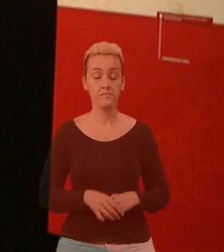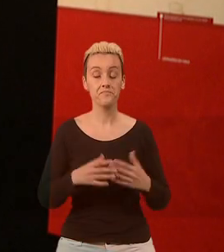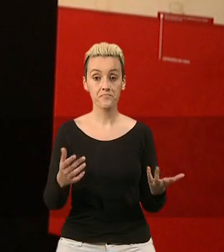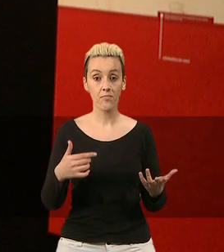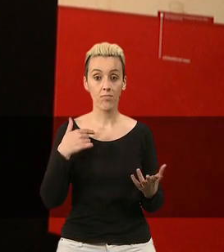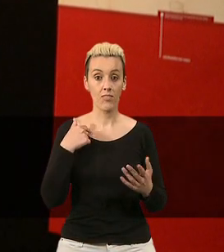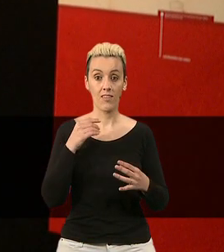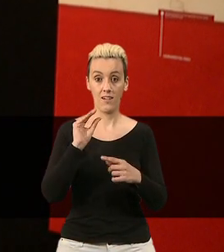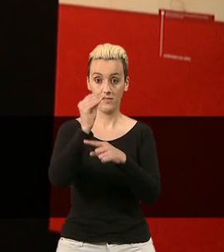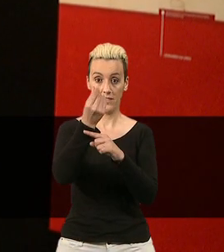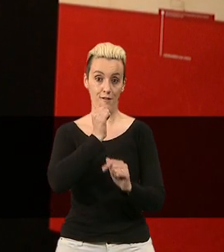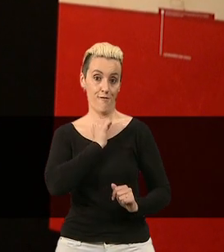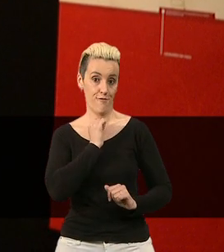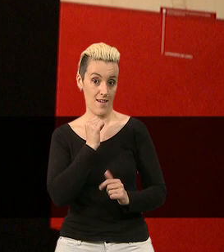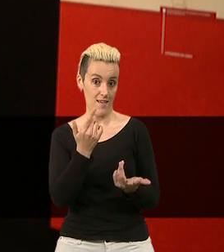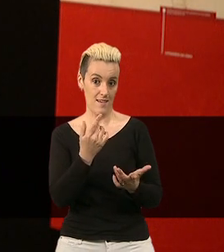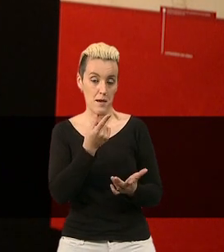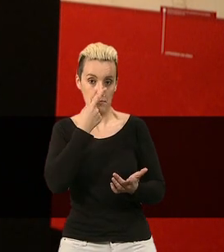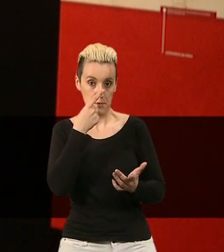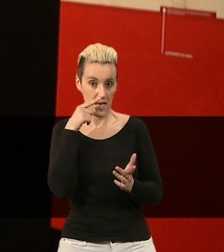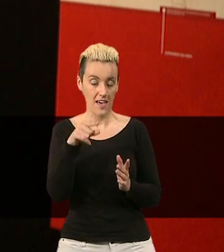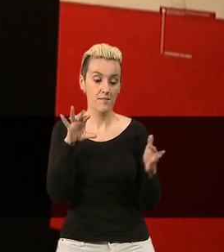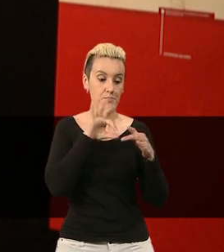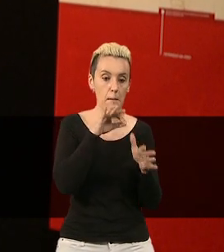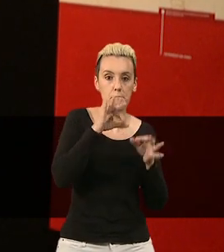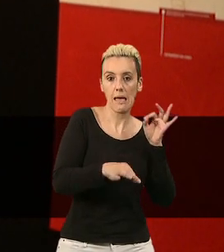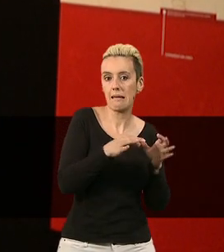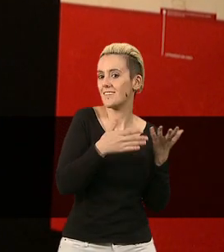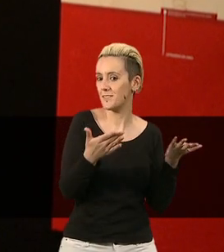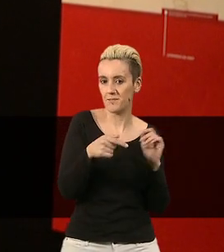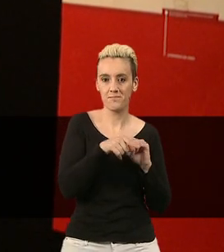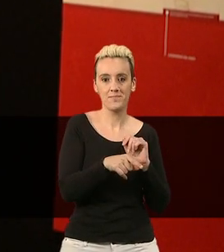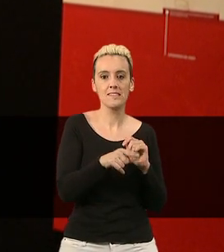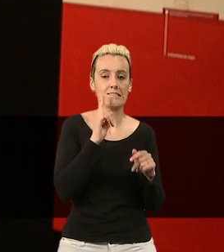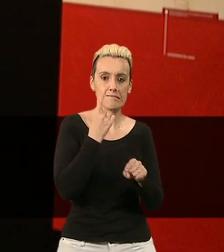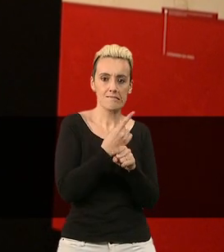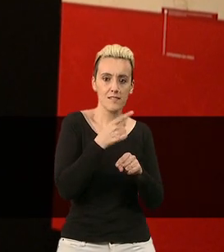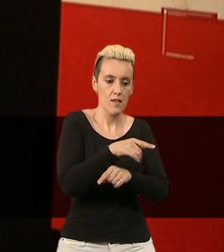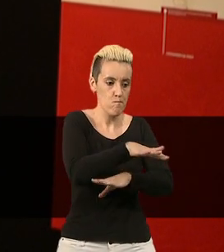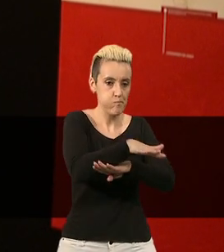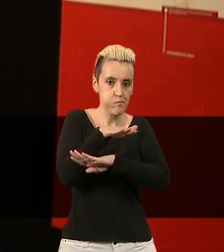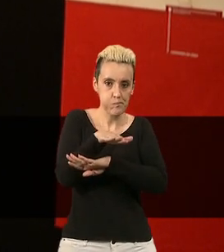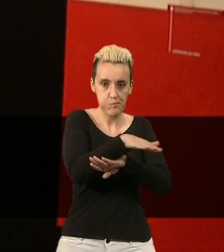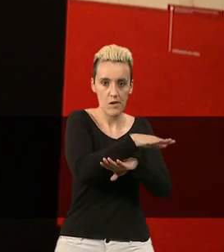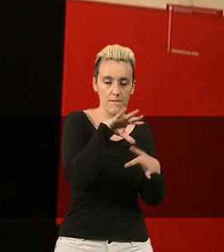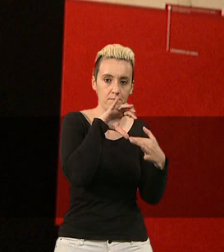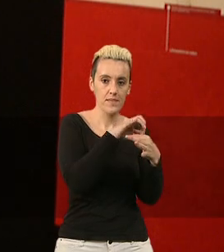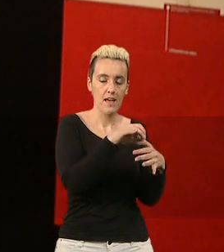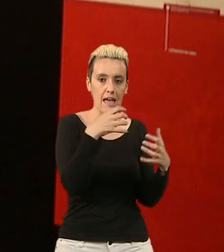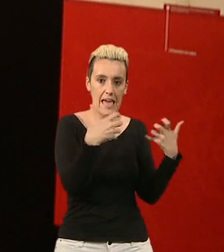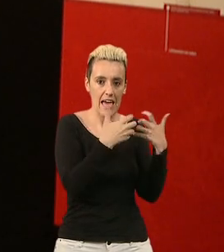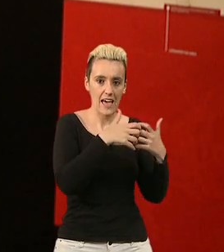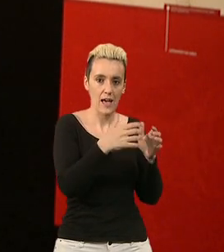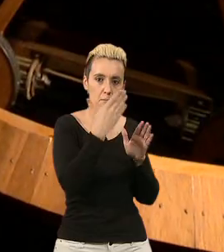Talvez a minha peça preferida de máquinas seja esse tanque de guerra em forma de cone que está à